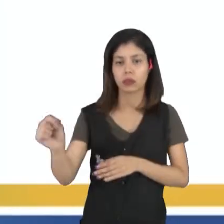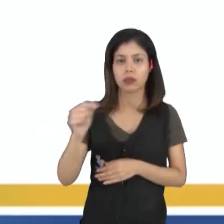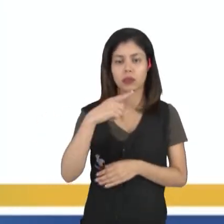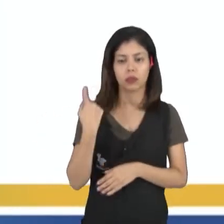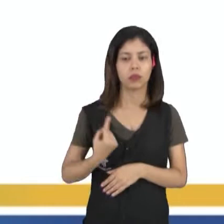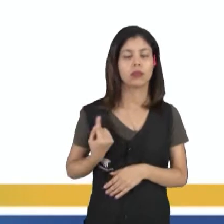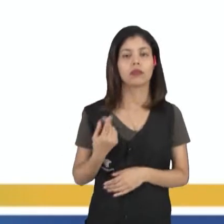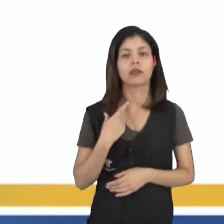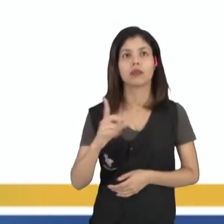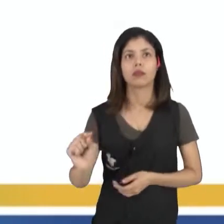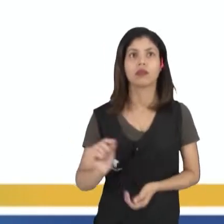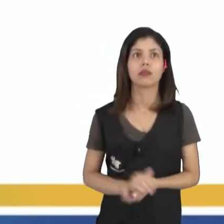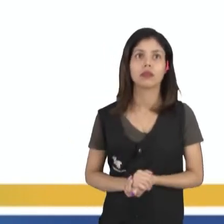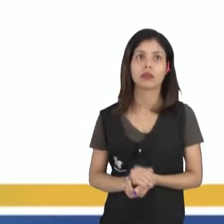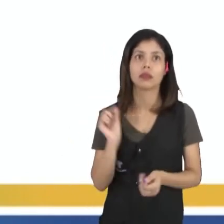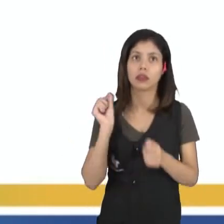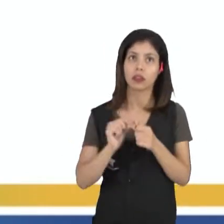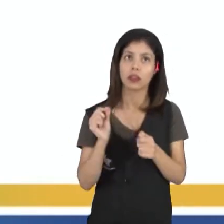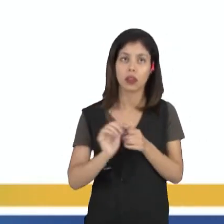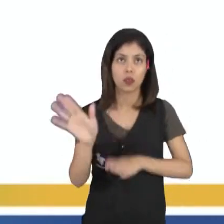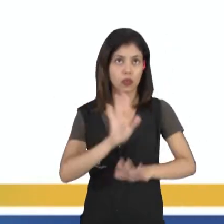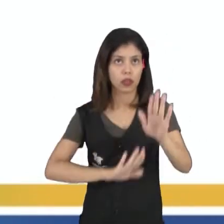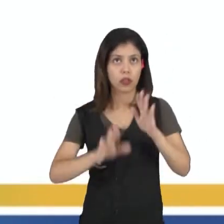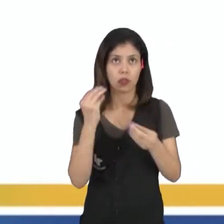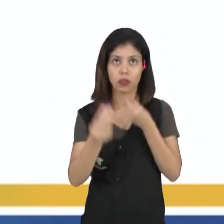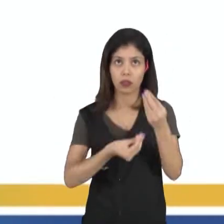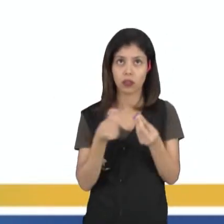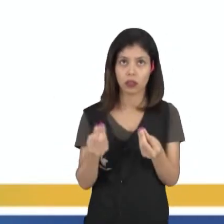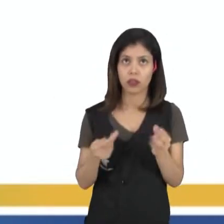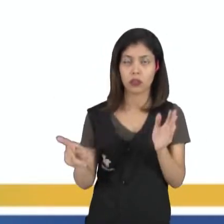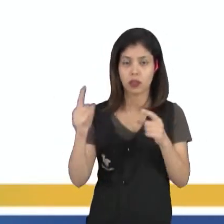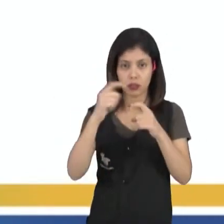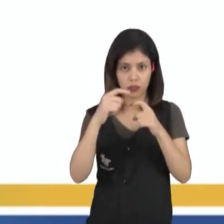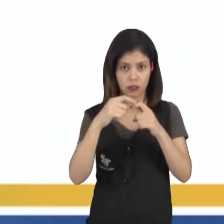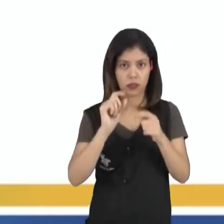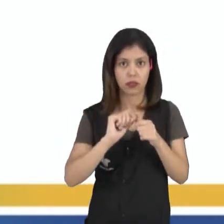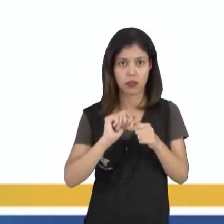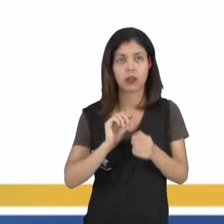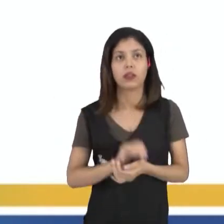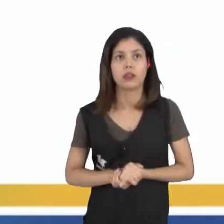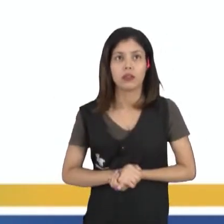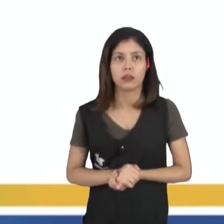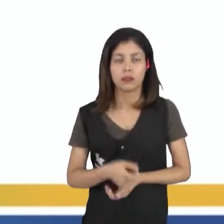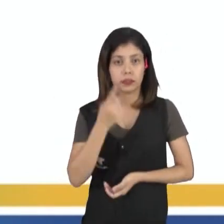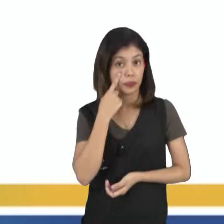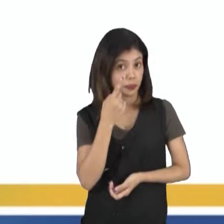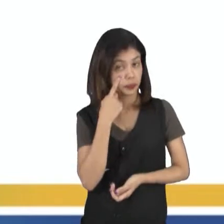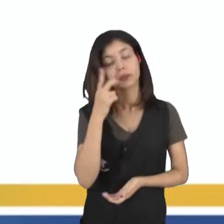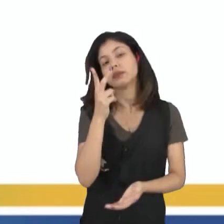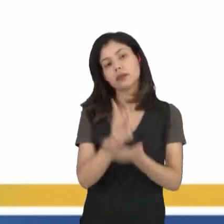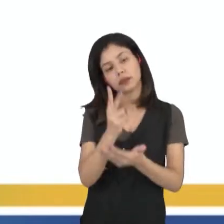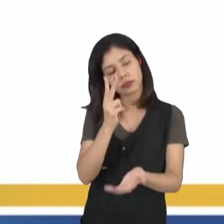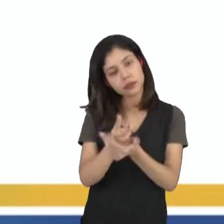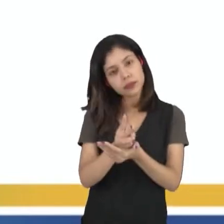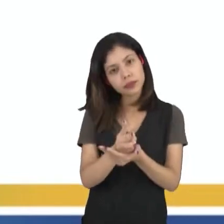empresa pessoalmente. Fiz o tratamento como determinou o médico. Vejam aí que ele está usando o